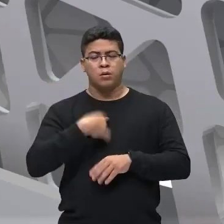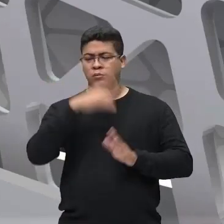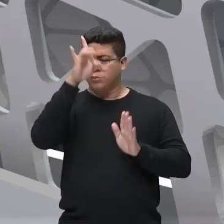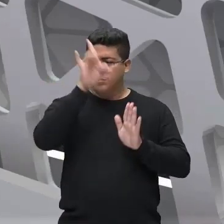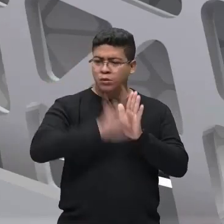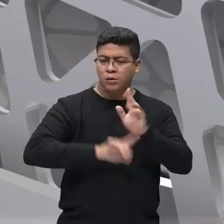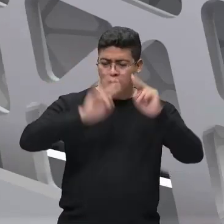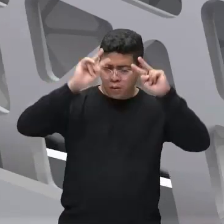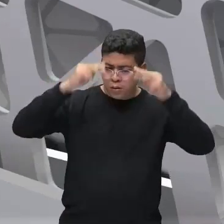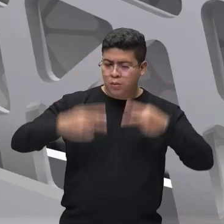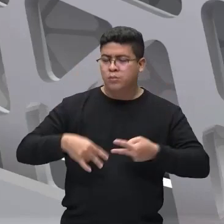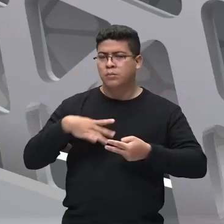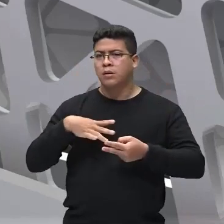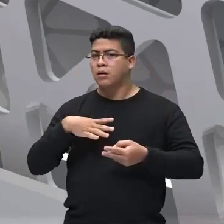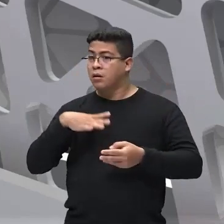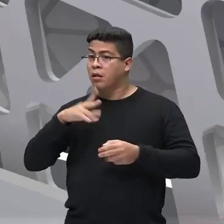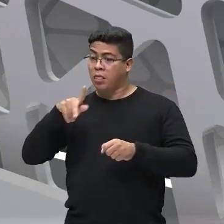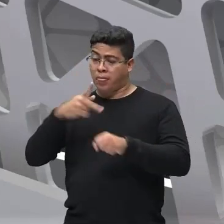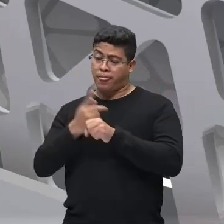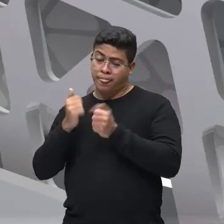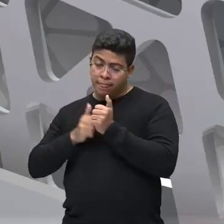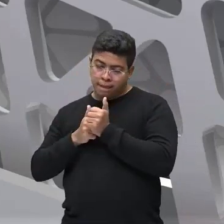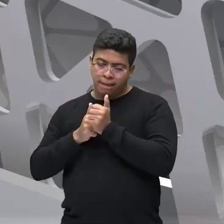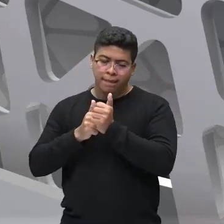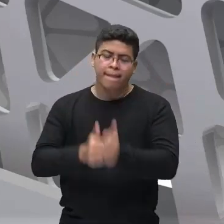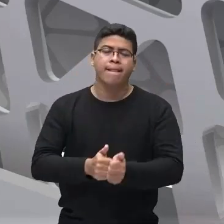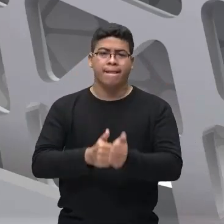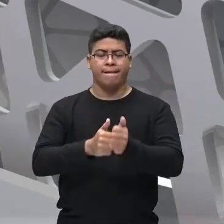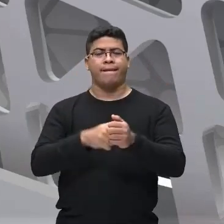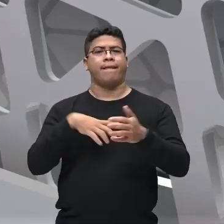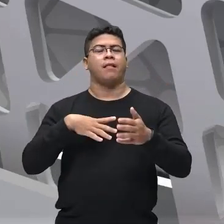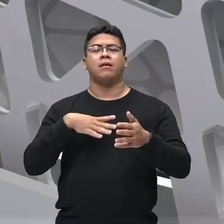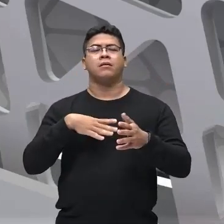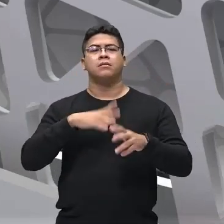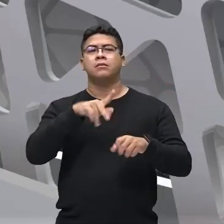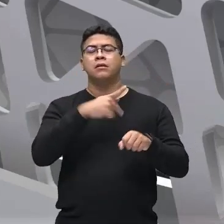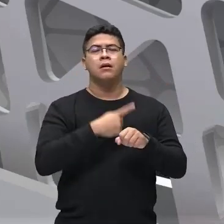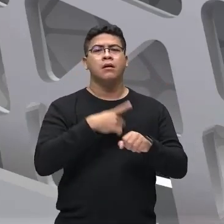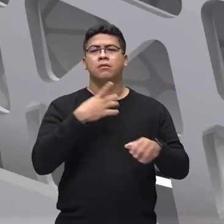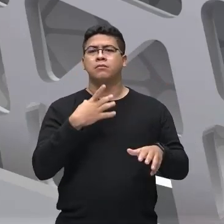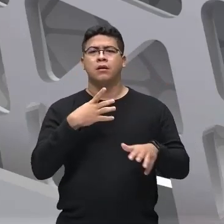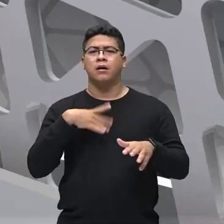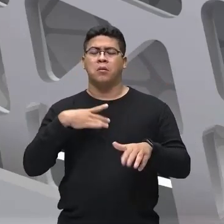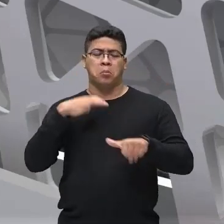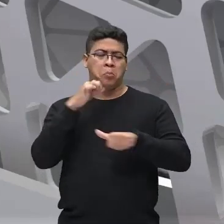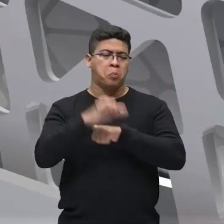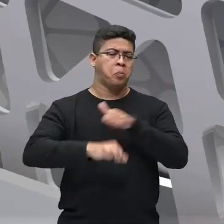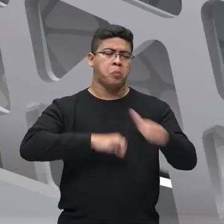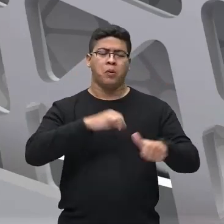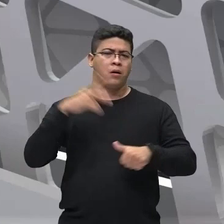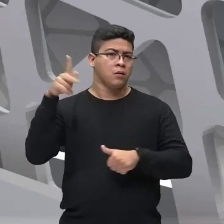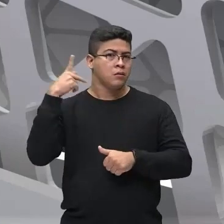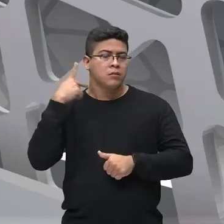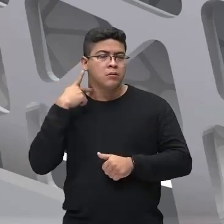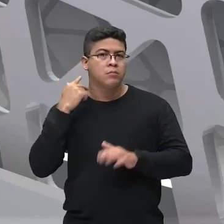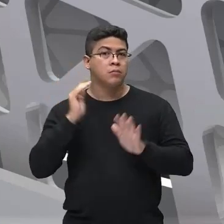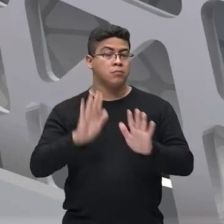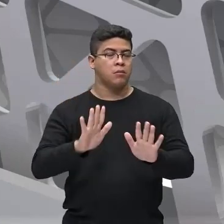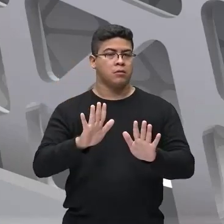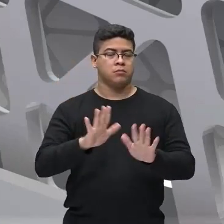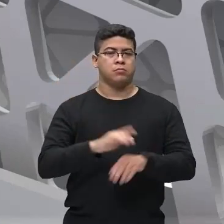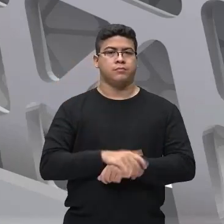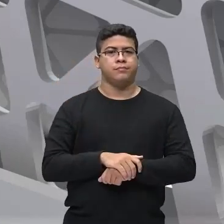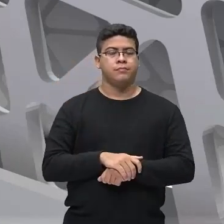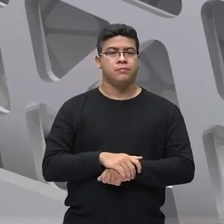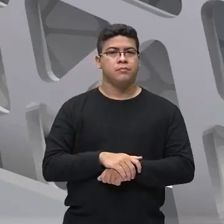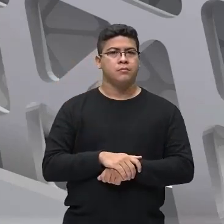humanos, primeiro nós vamos ser perseguidos, ou vão dizer que a gente está na religião desenvolvendo política. Mas vocês